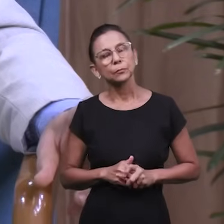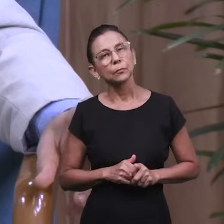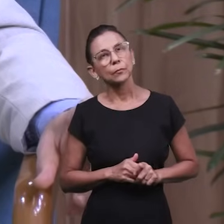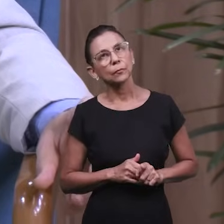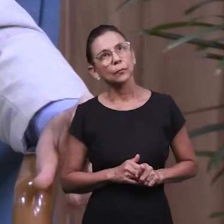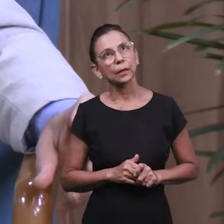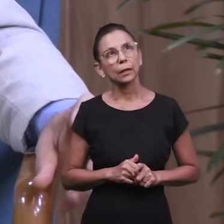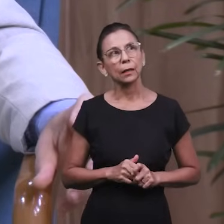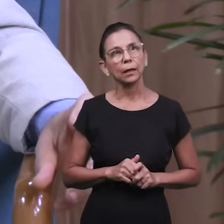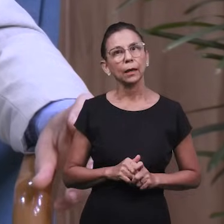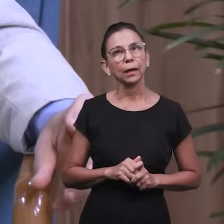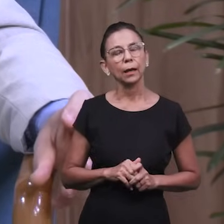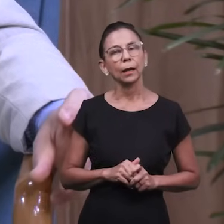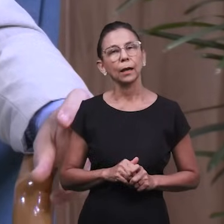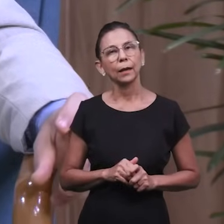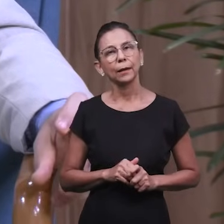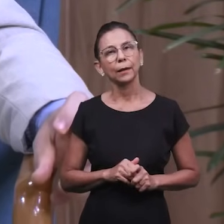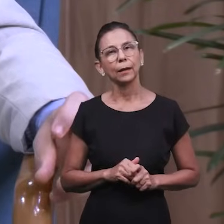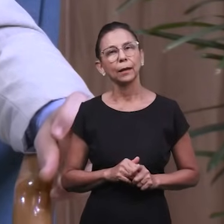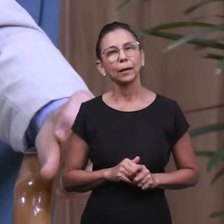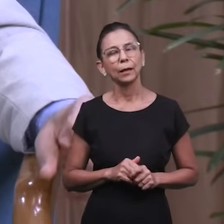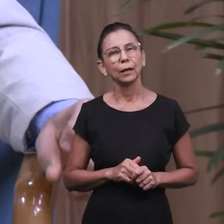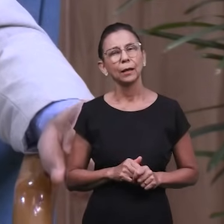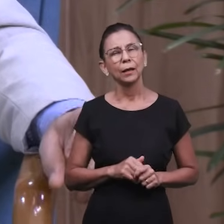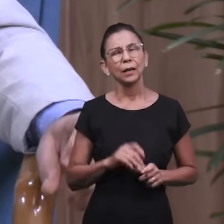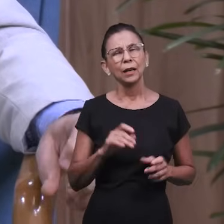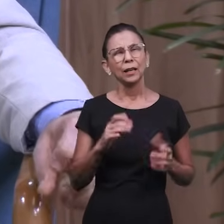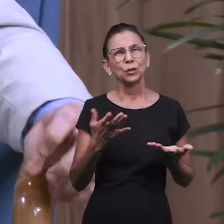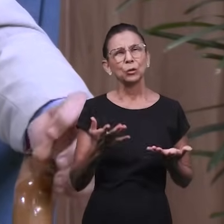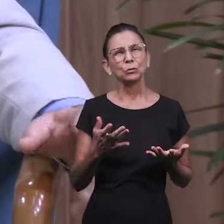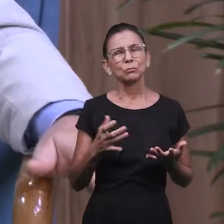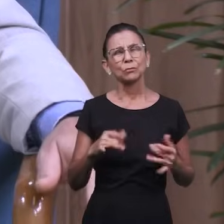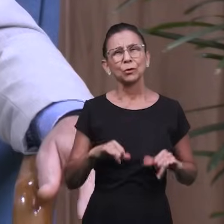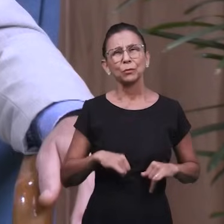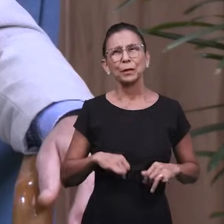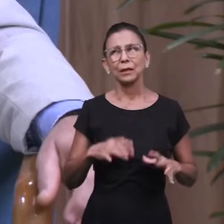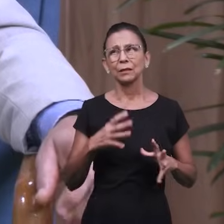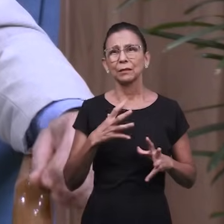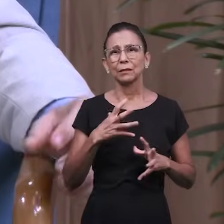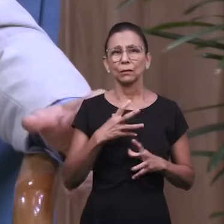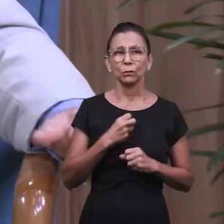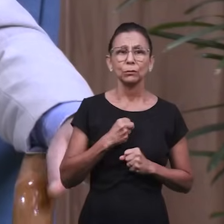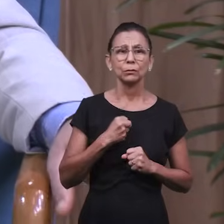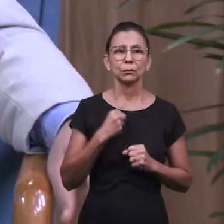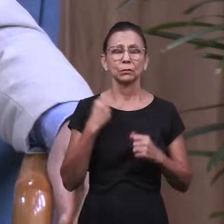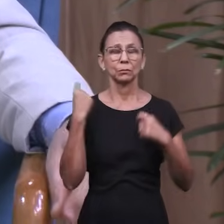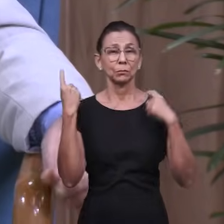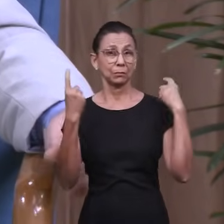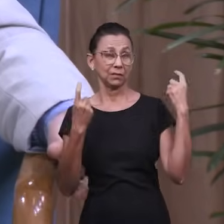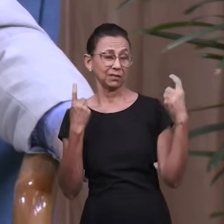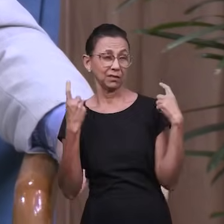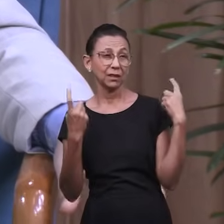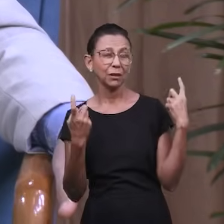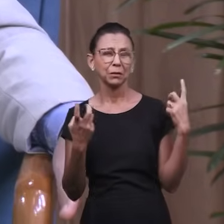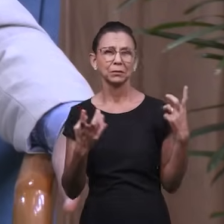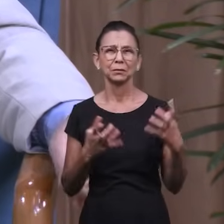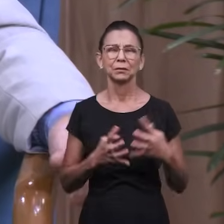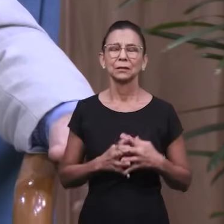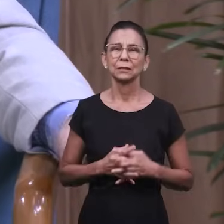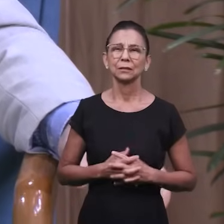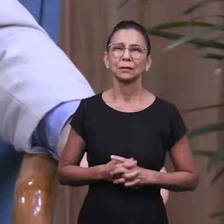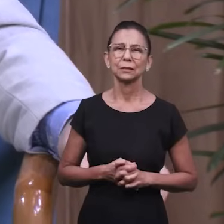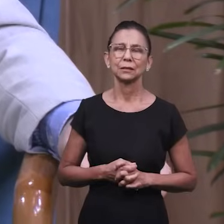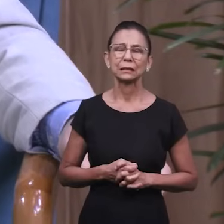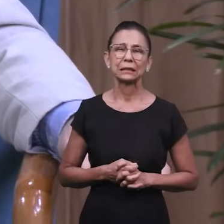que traz para nós peso, tristeza, angústia, preocupação,